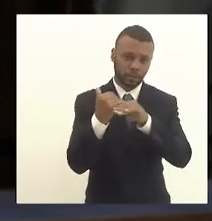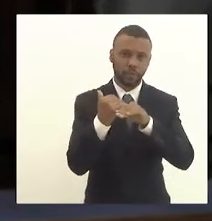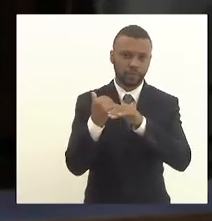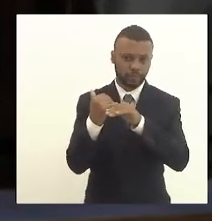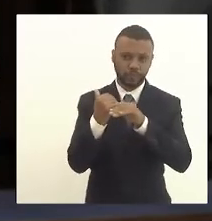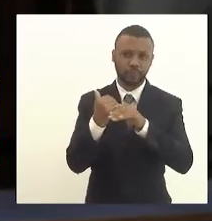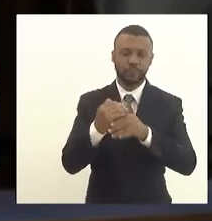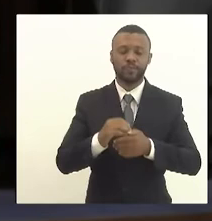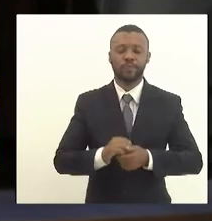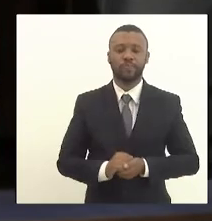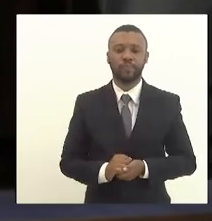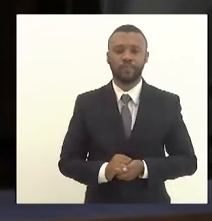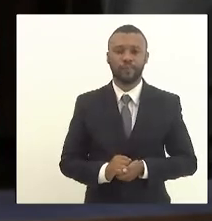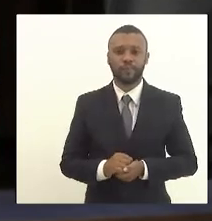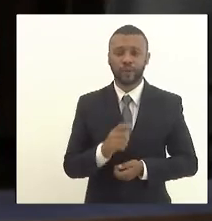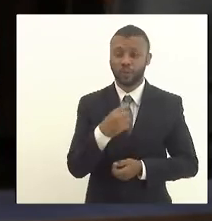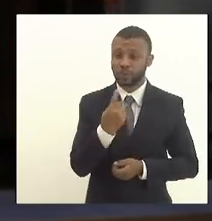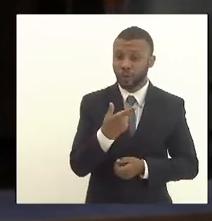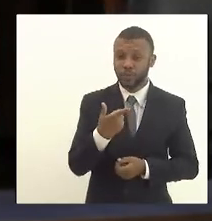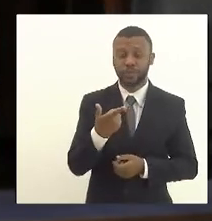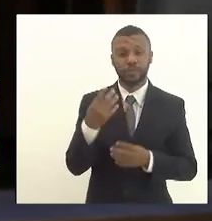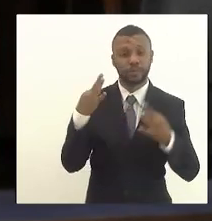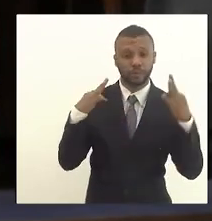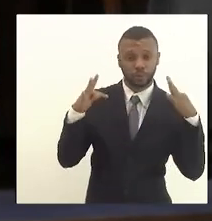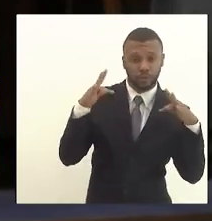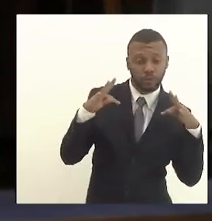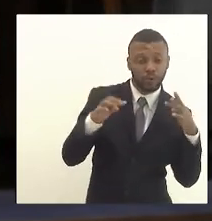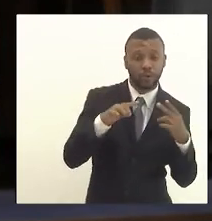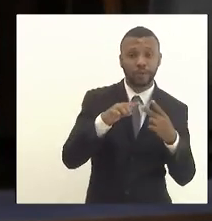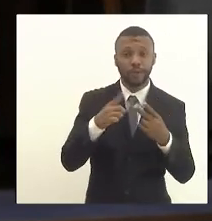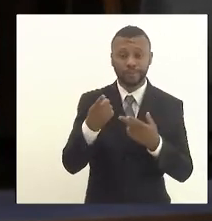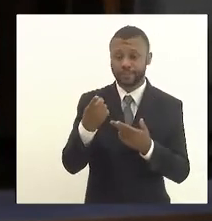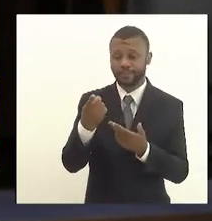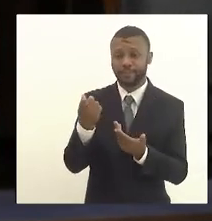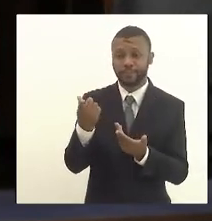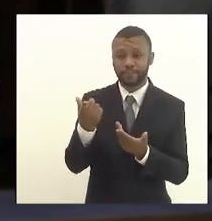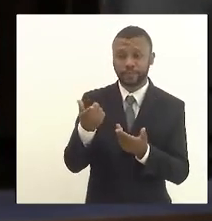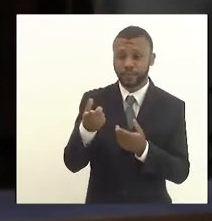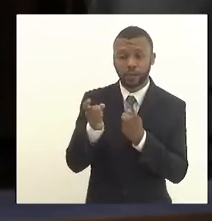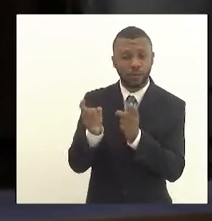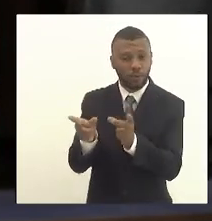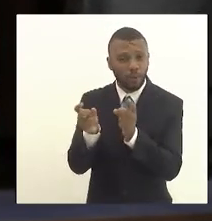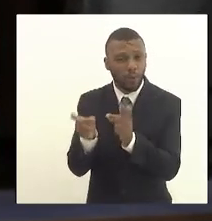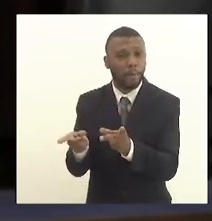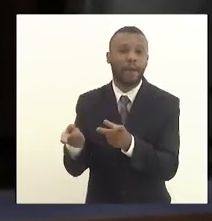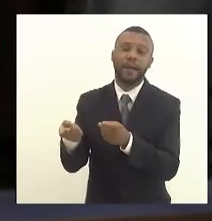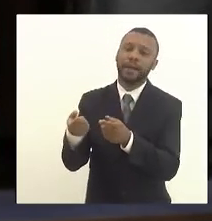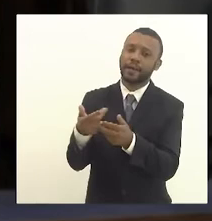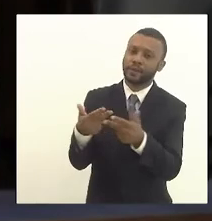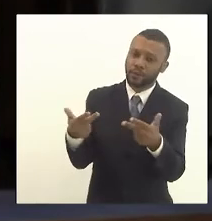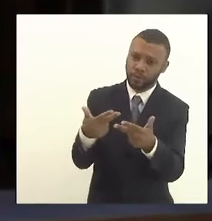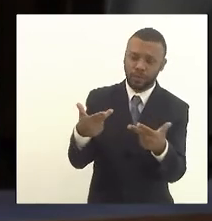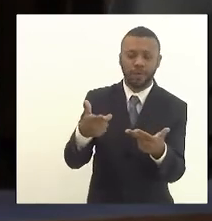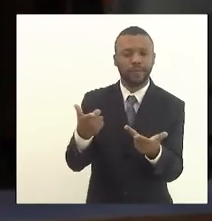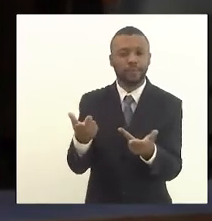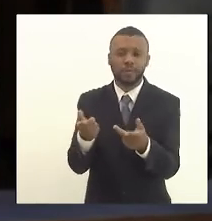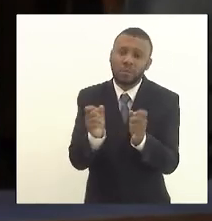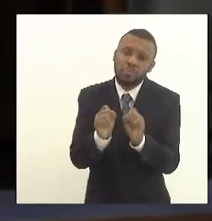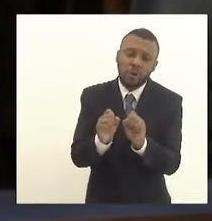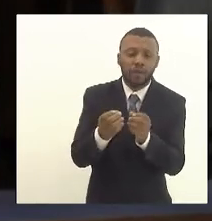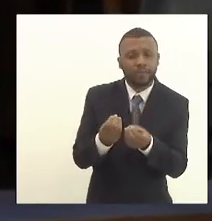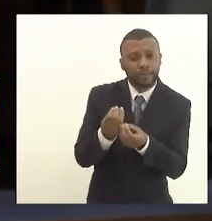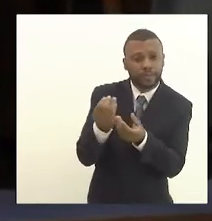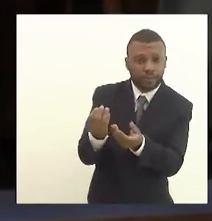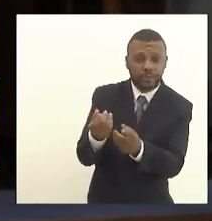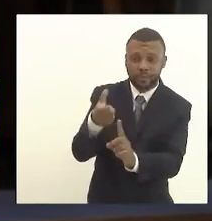que os nossos turistas e os nossos comércios têm, mapas de calor. Você consegue oferecer, por exemplo, para um comerciante que vai chegar na